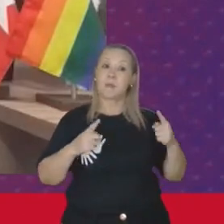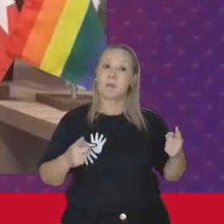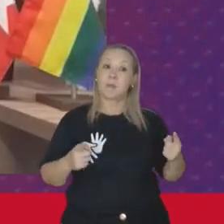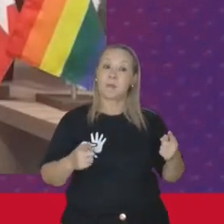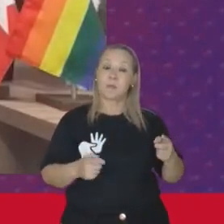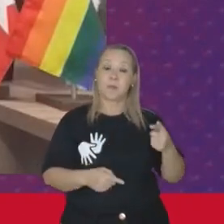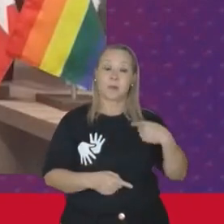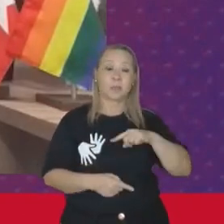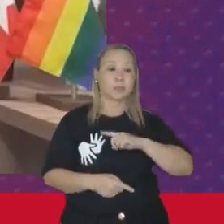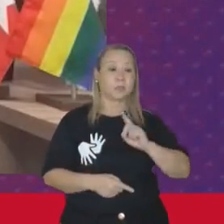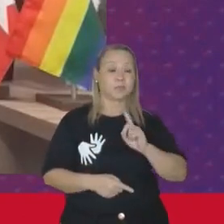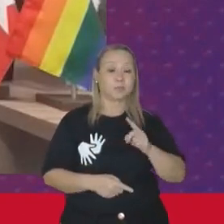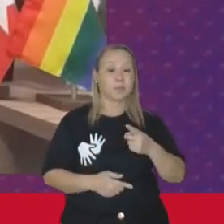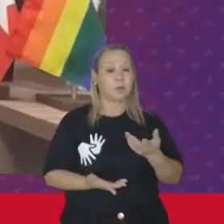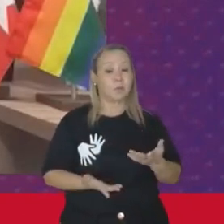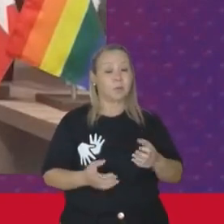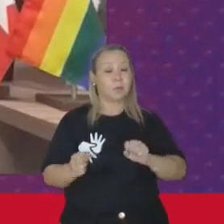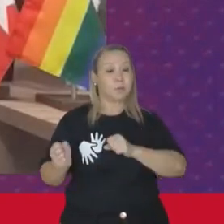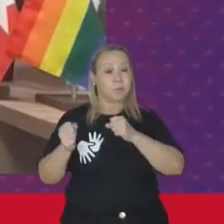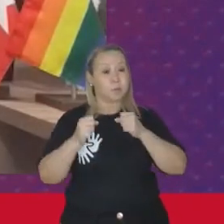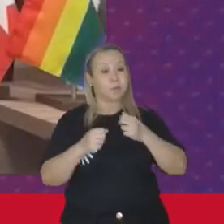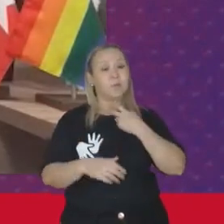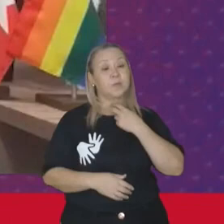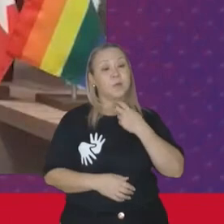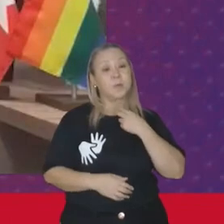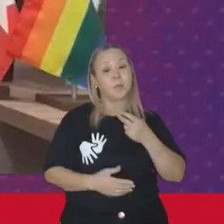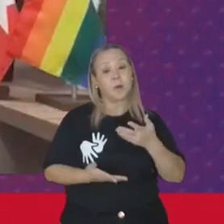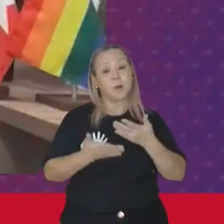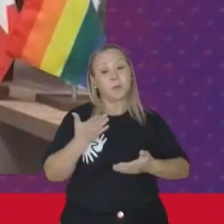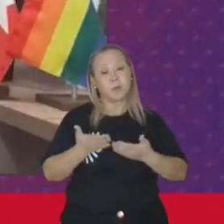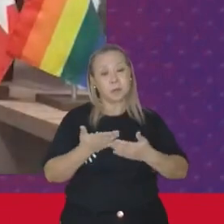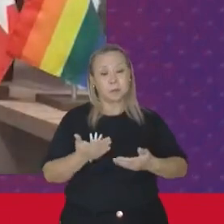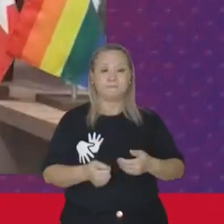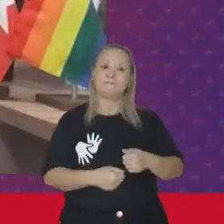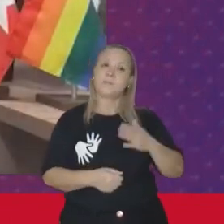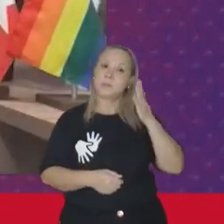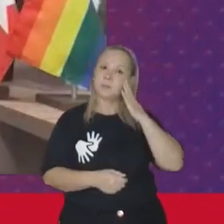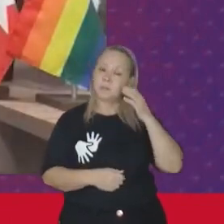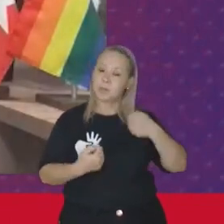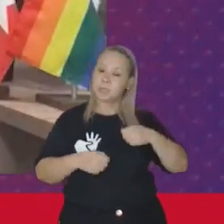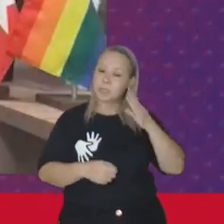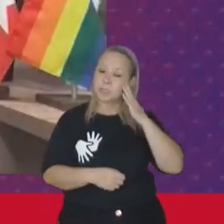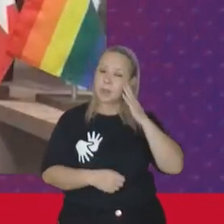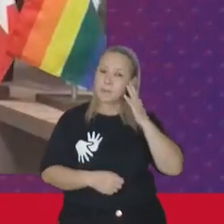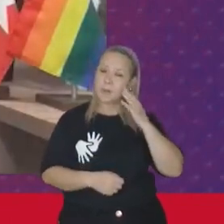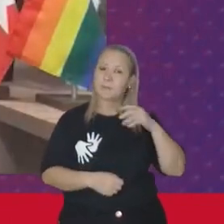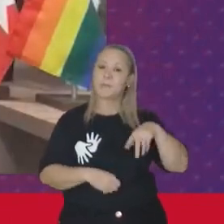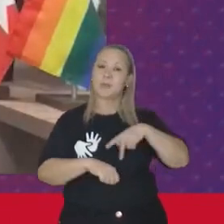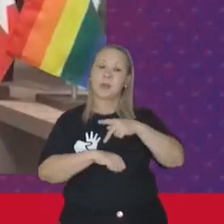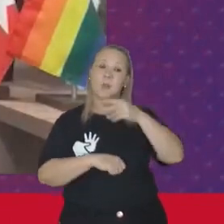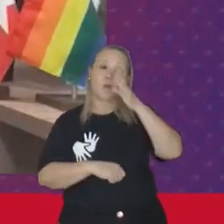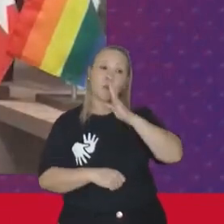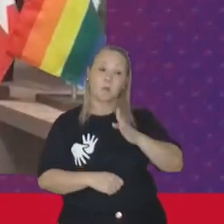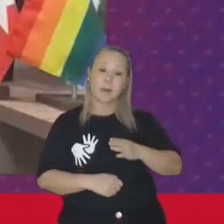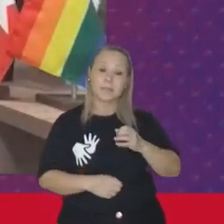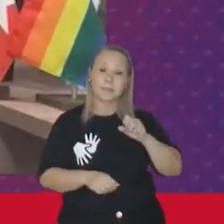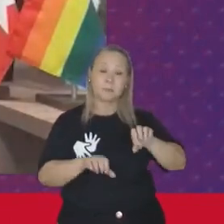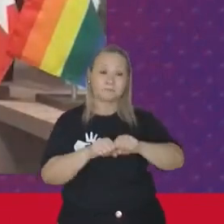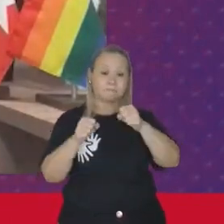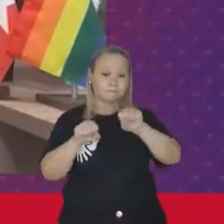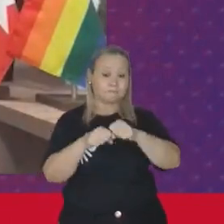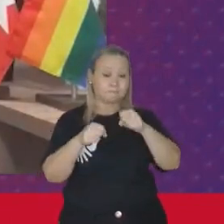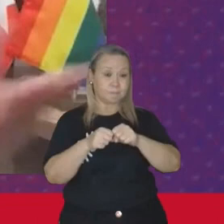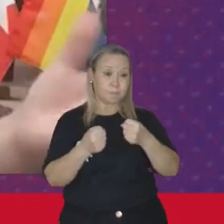gente não pode perder de vista que o Brasil ainda é o país que mais mata pessoas travestis e transexuais no